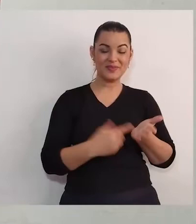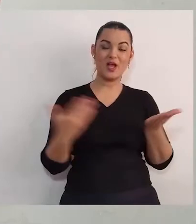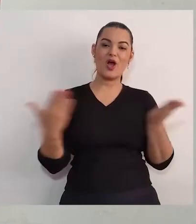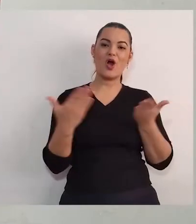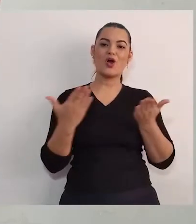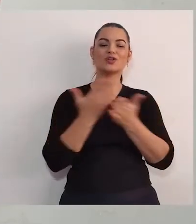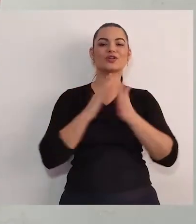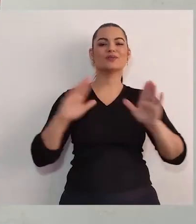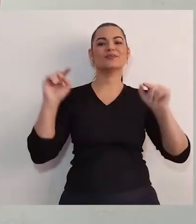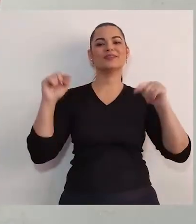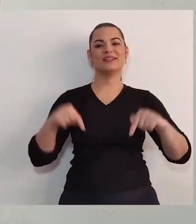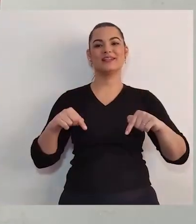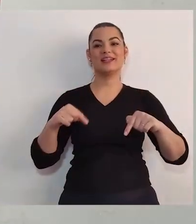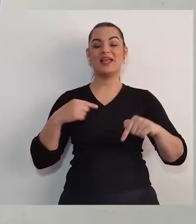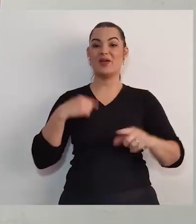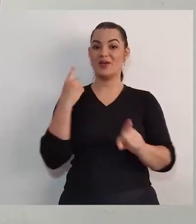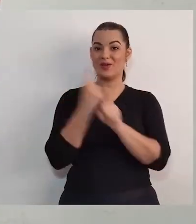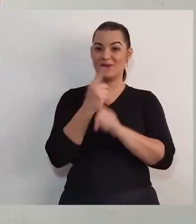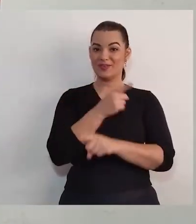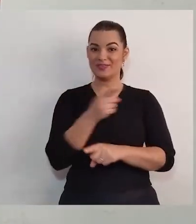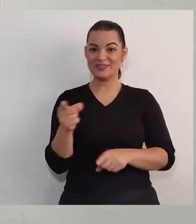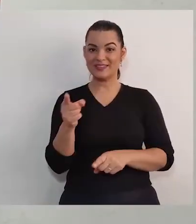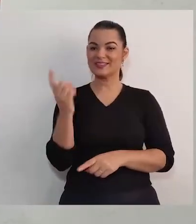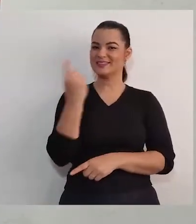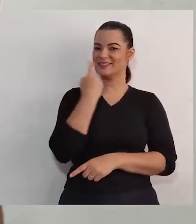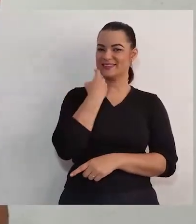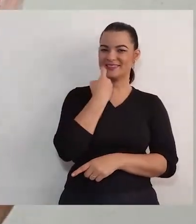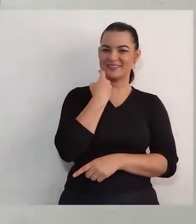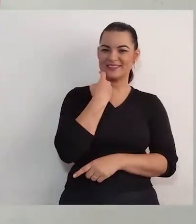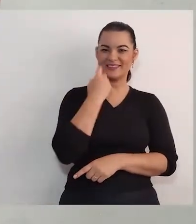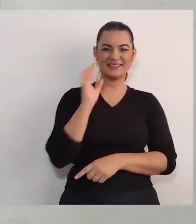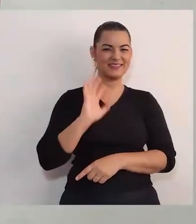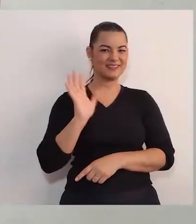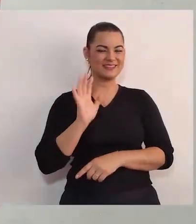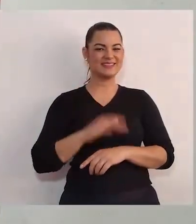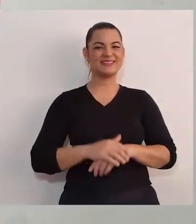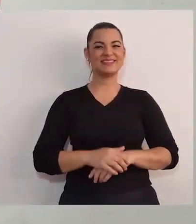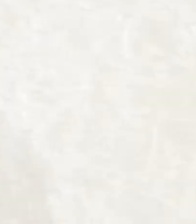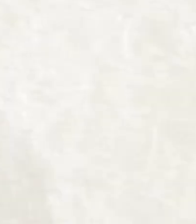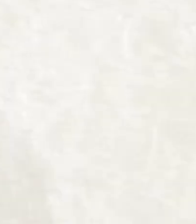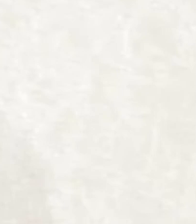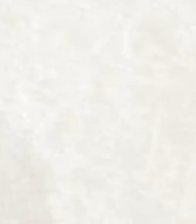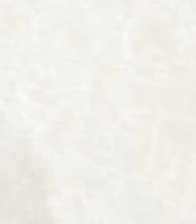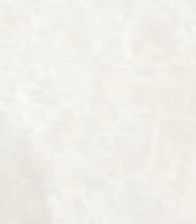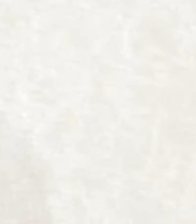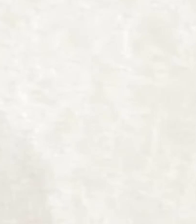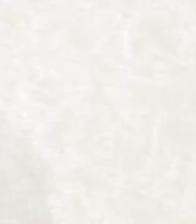nós ficamos por aqui. Vejo vocês na sexta-feira. Tchau, tchau.